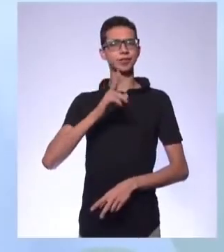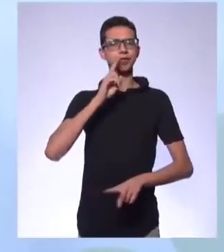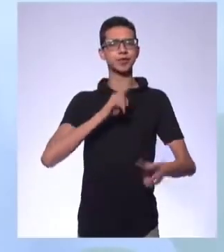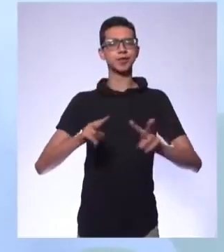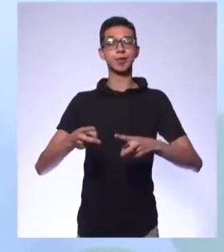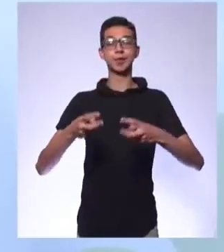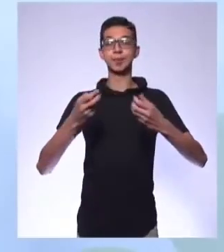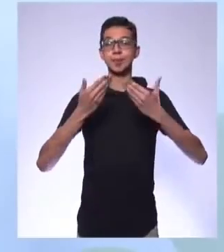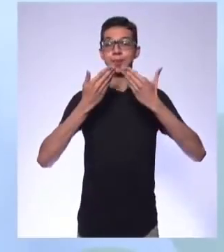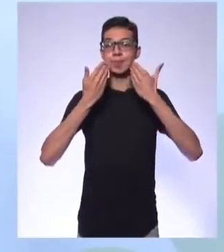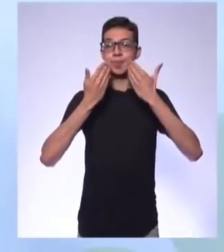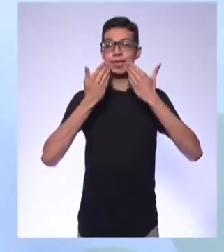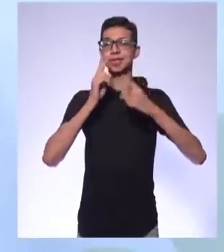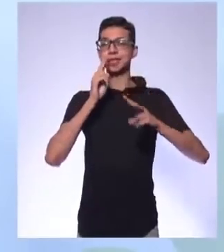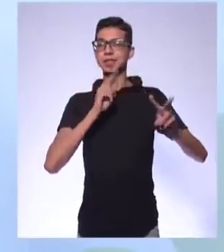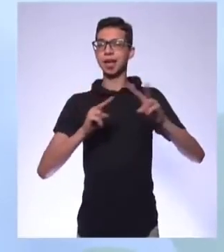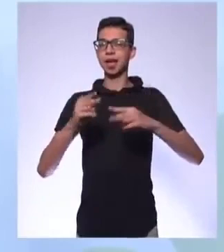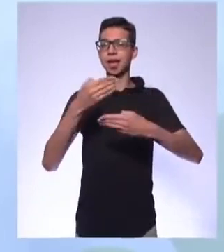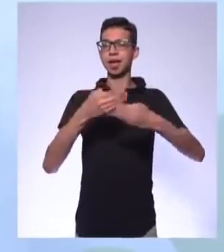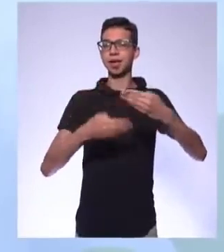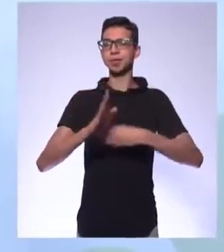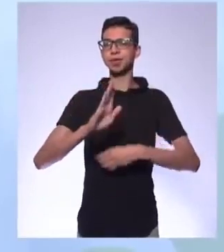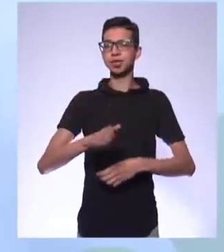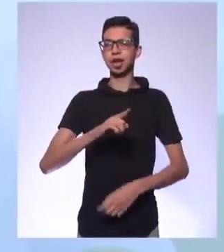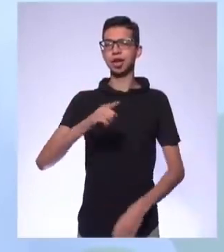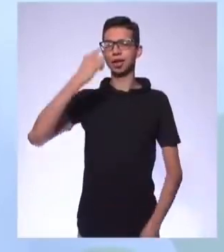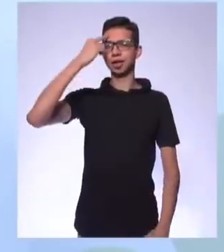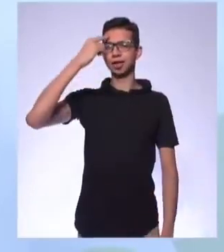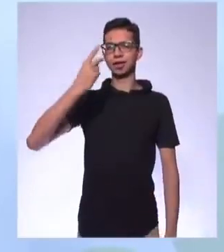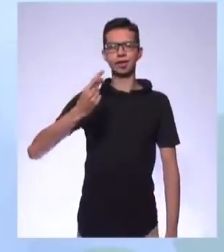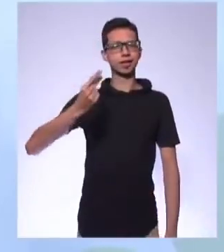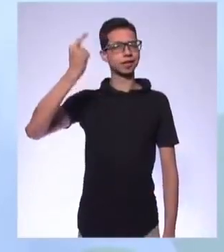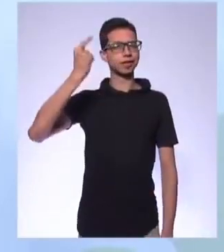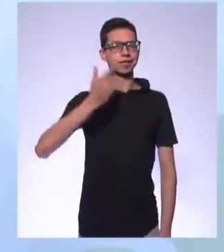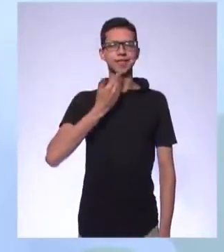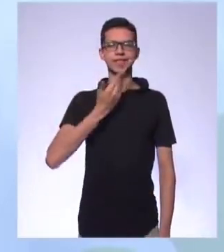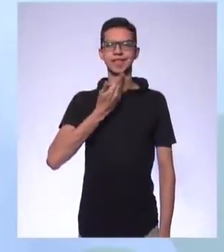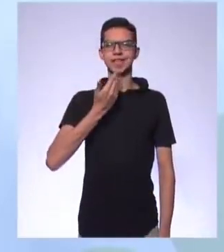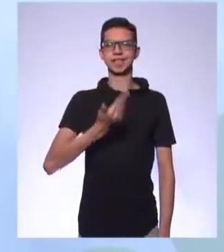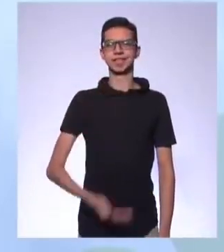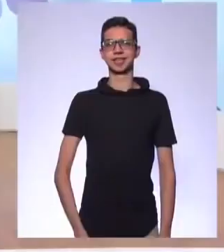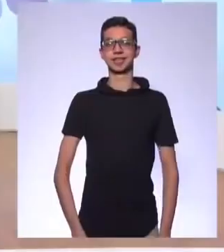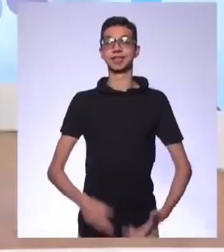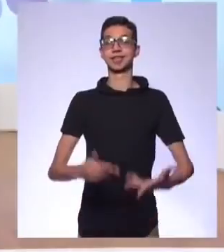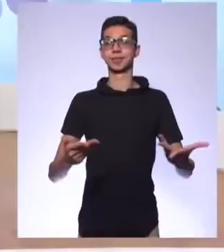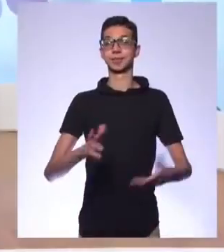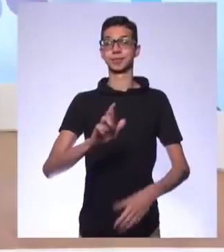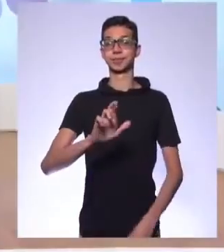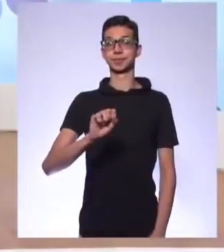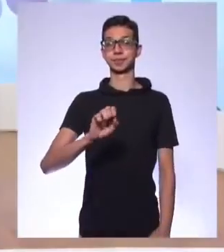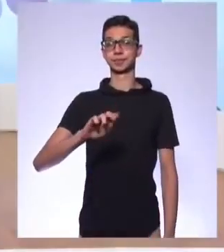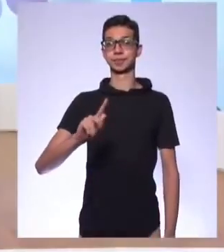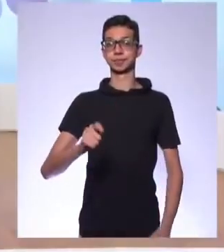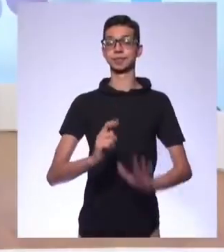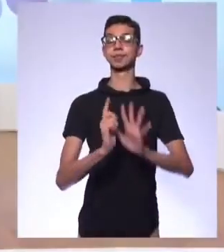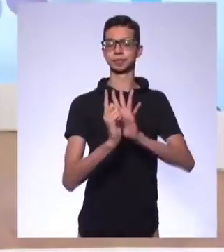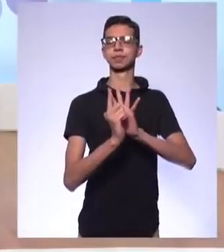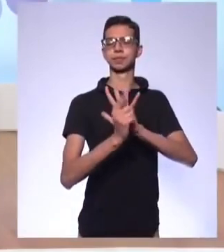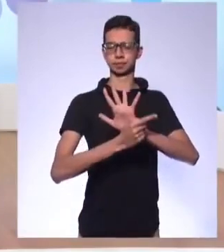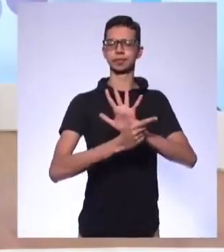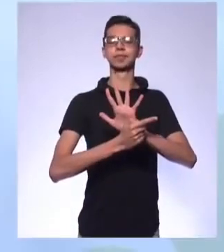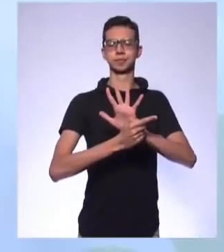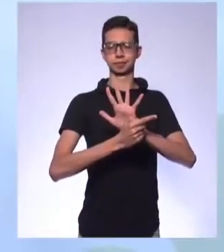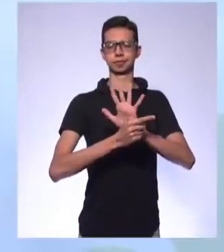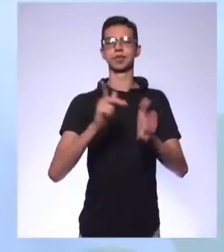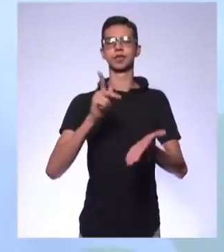né? Porque quem já pegou os slides fica facinho, facinho. Então, a resenha... Oi? A resenha. Ela é um gênero textual que ela